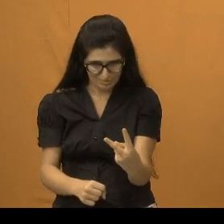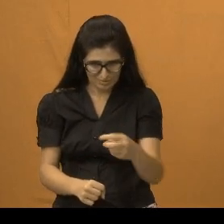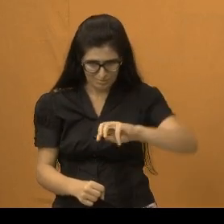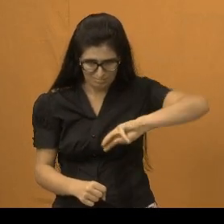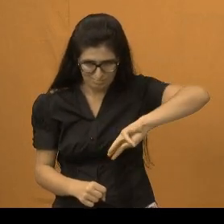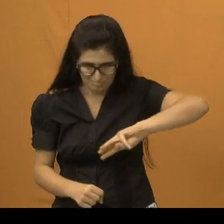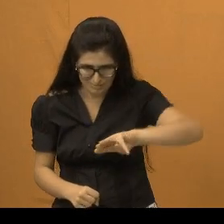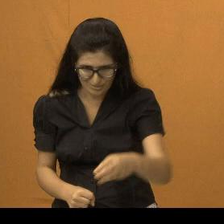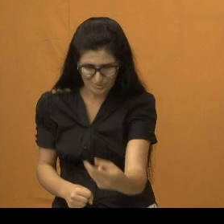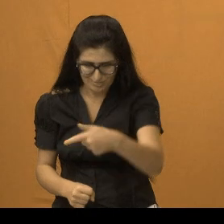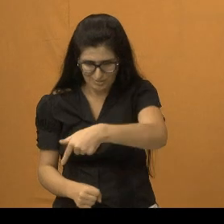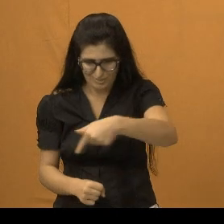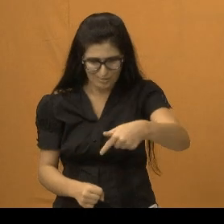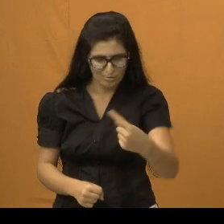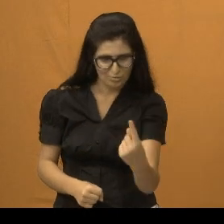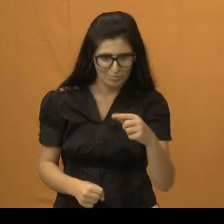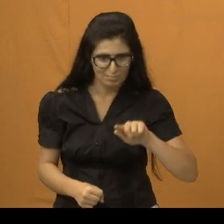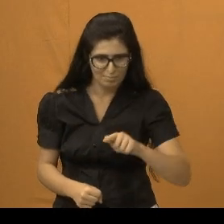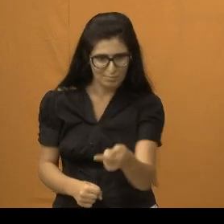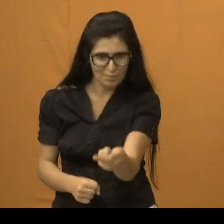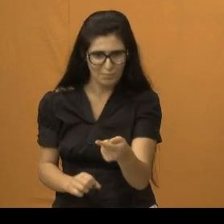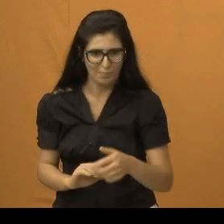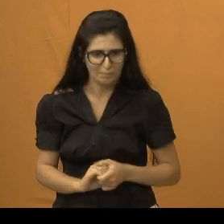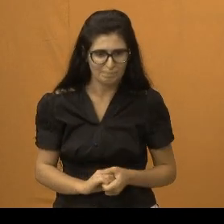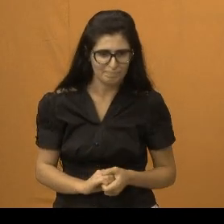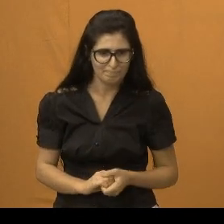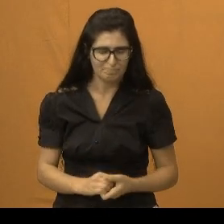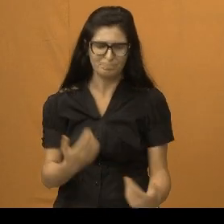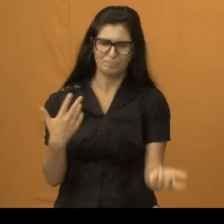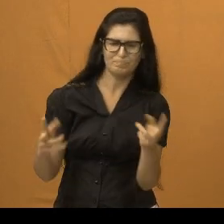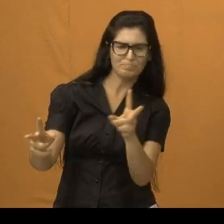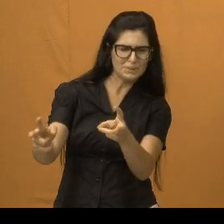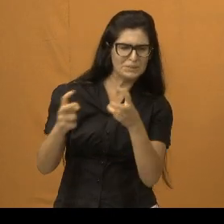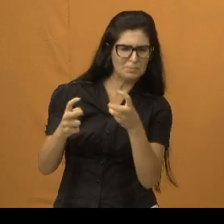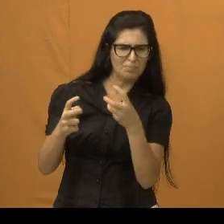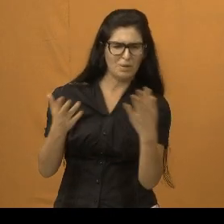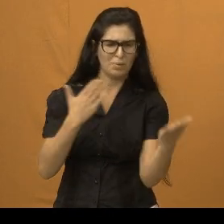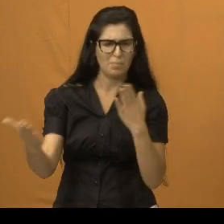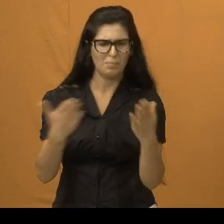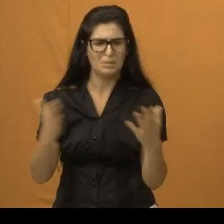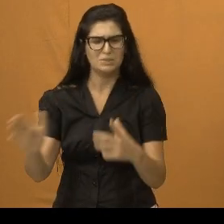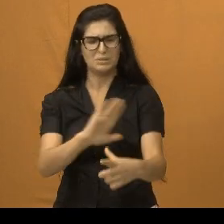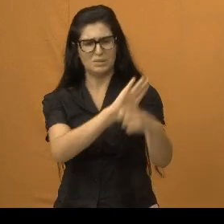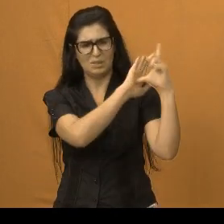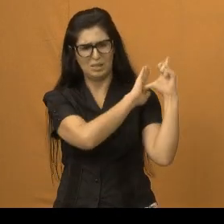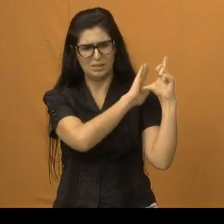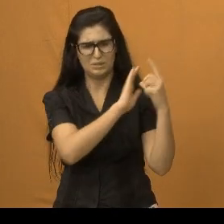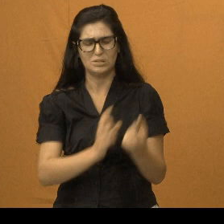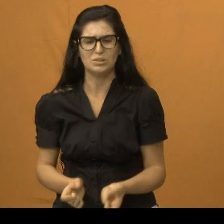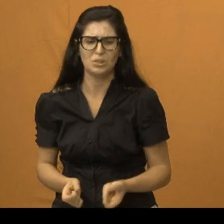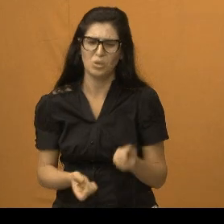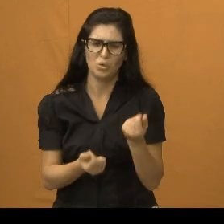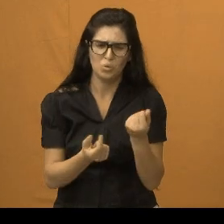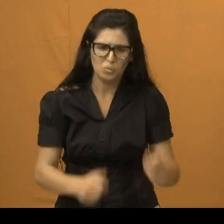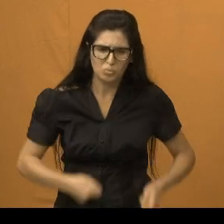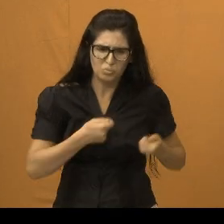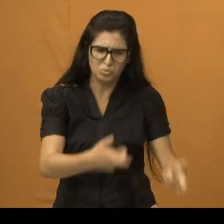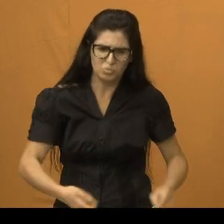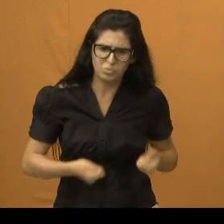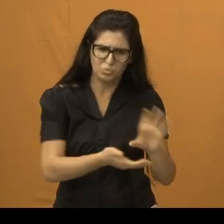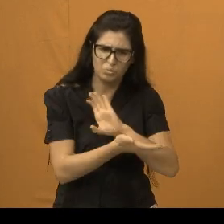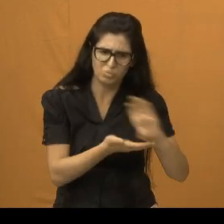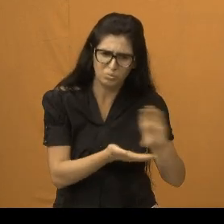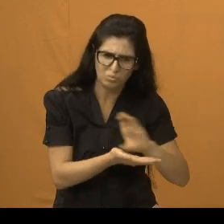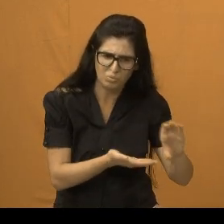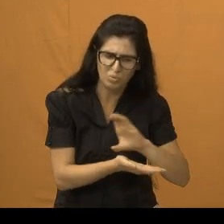852.771.000. E as suas deduções. Então, se nós olharmos atrás, quando a gente fechou aquele primeiro valor, lá no primeiro slide, sobre receita